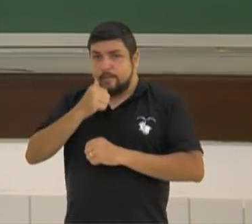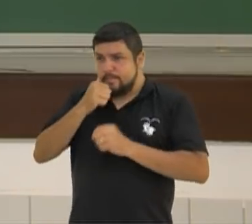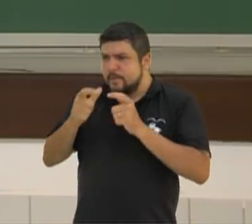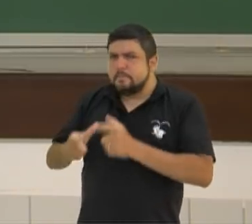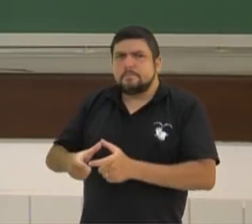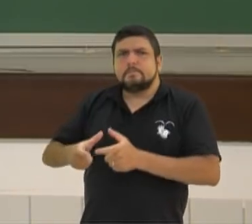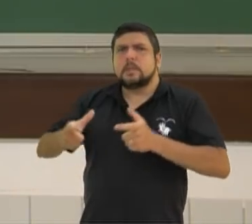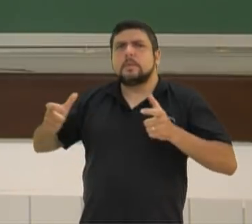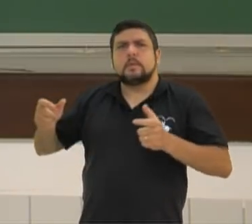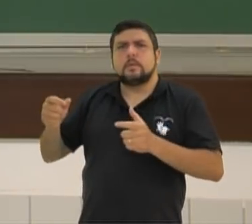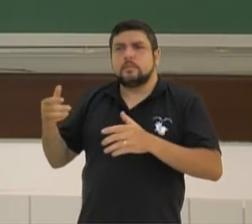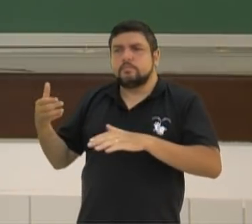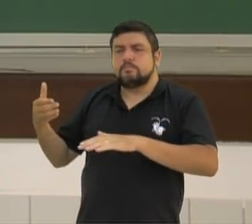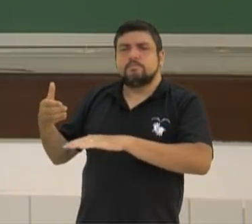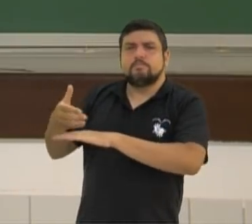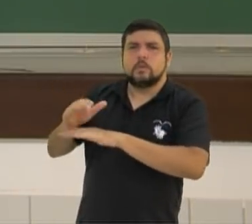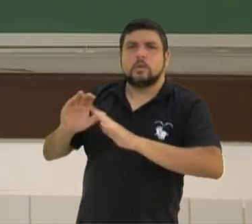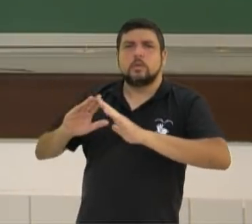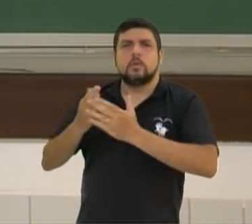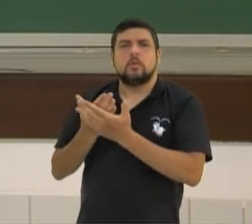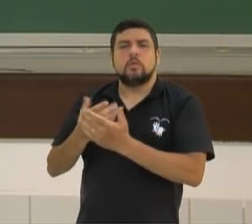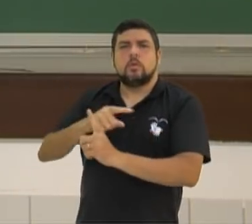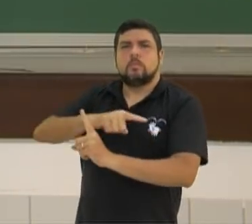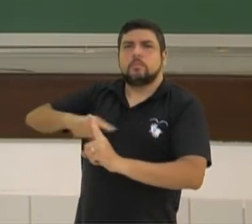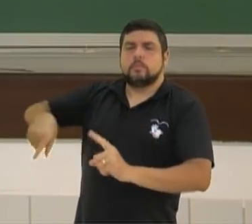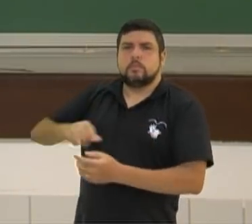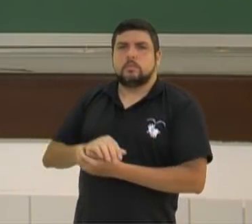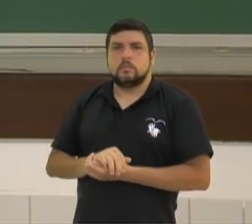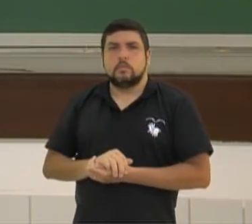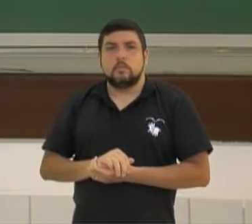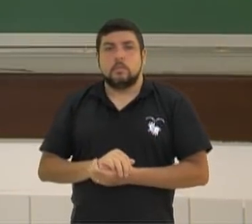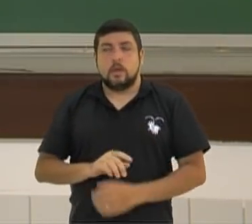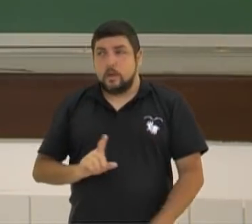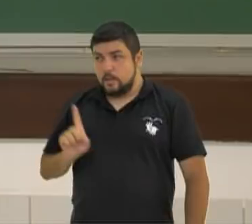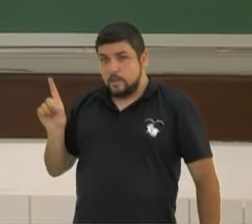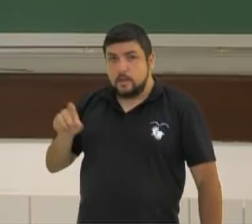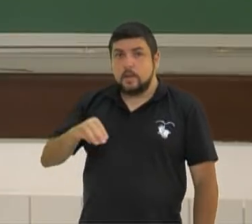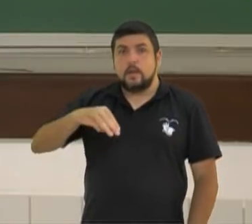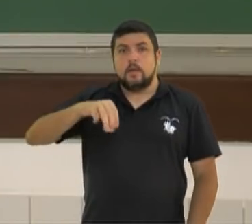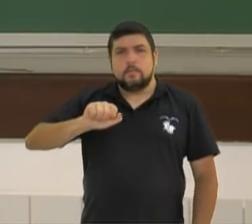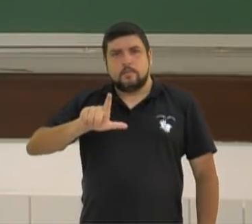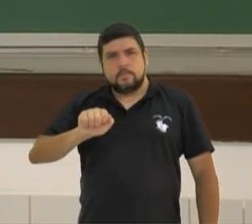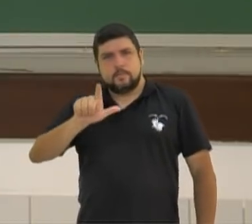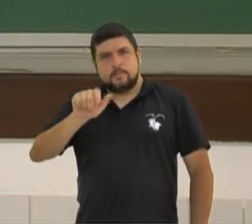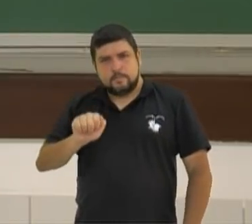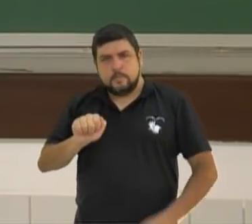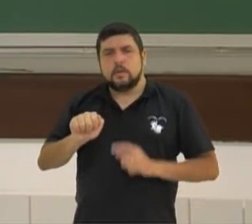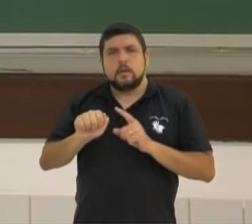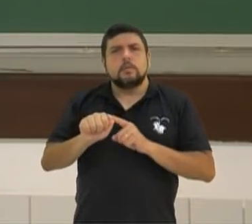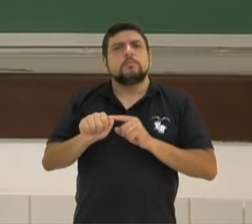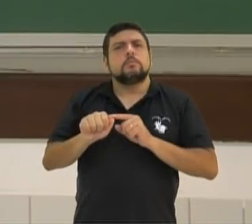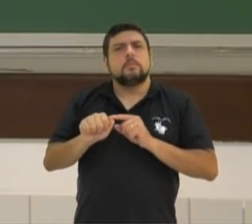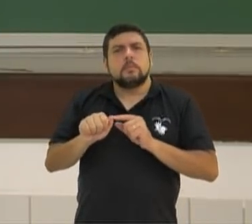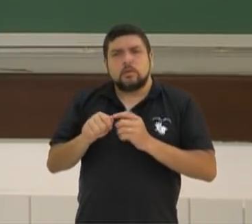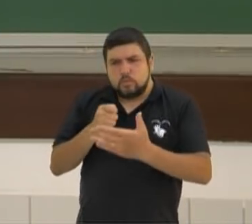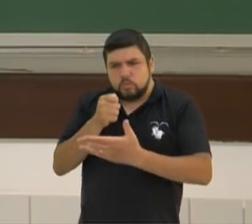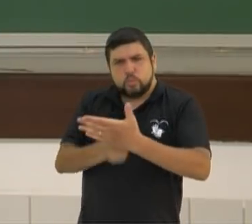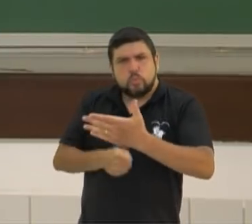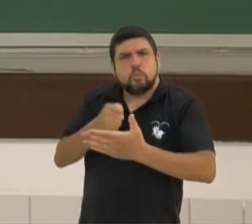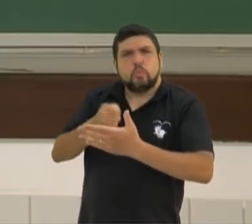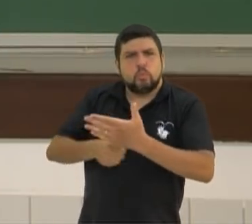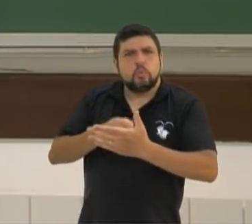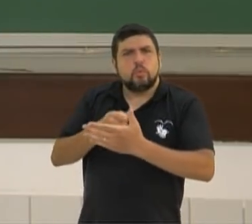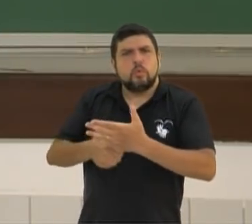delas, estudar. E a Malala luta muito sobre isso, certo? Então, durante a aula, a gente vai